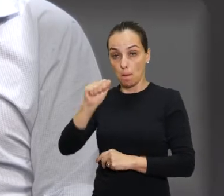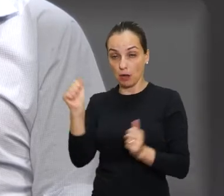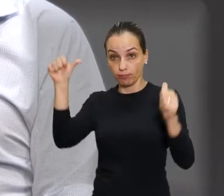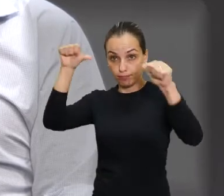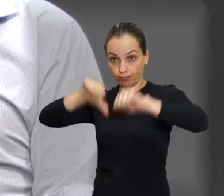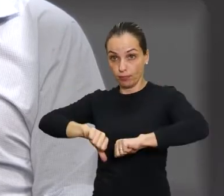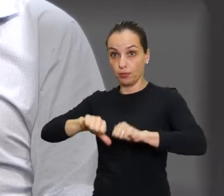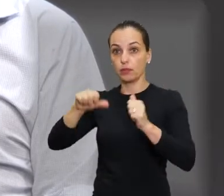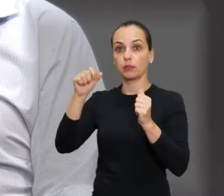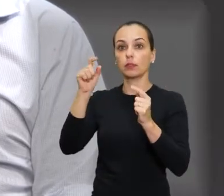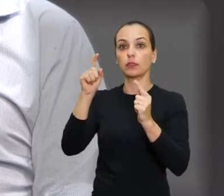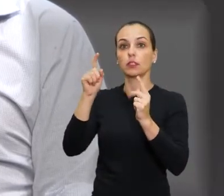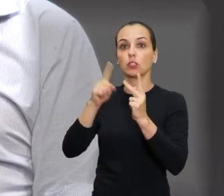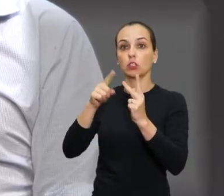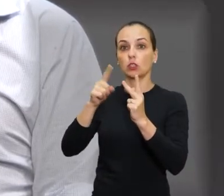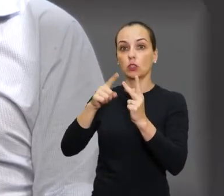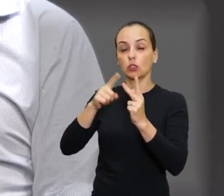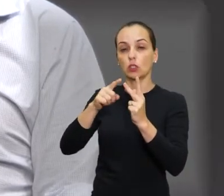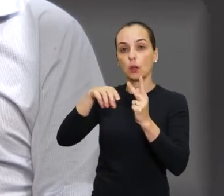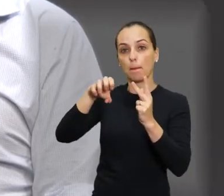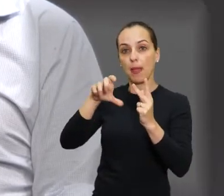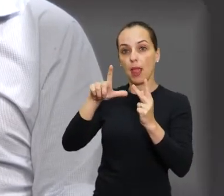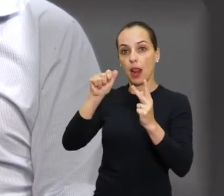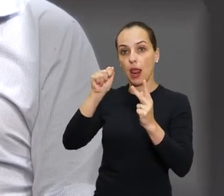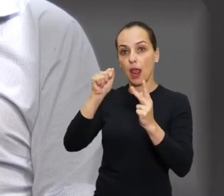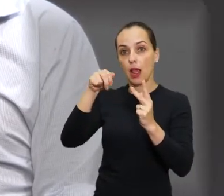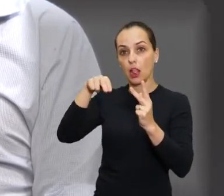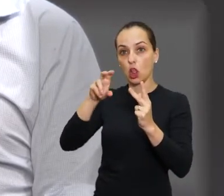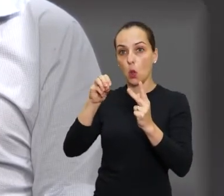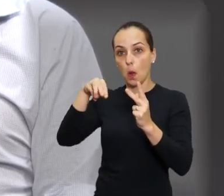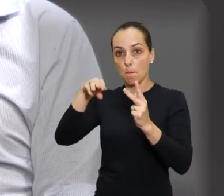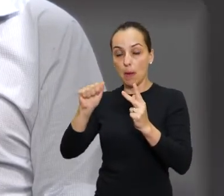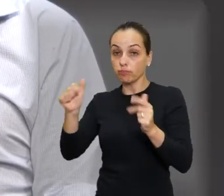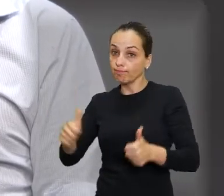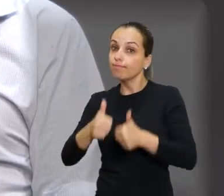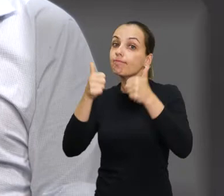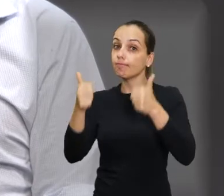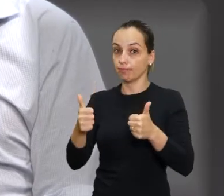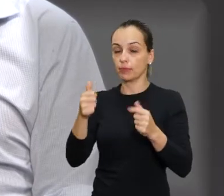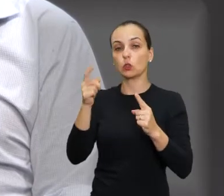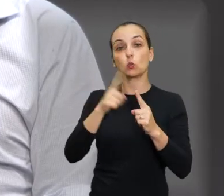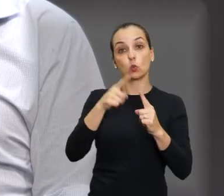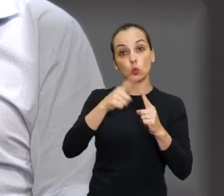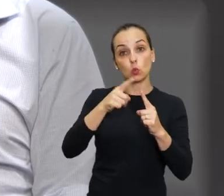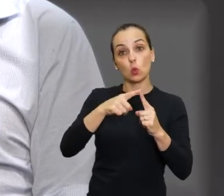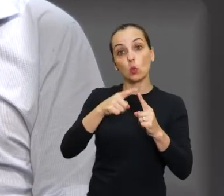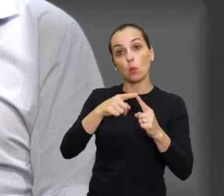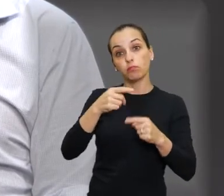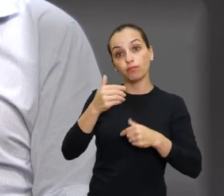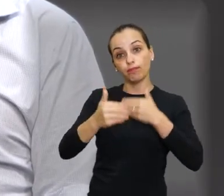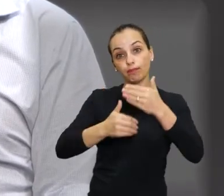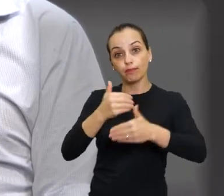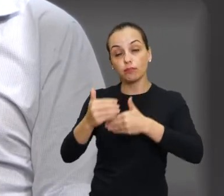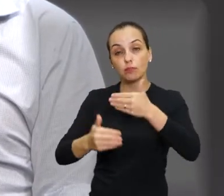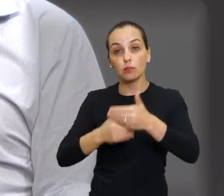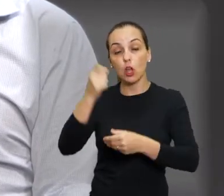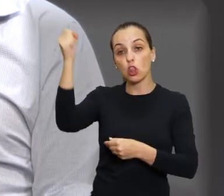e o melanoma, né? O câncer de pele e melanoma, como eu falei, é extremamente relacionado ao sol,